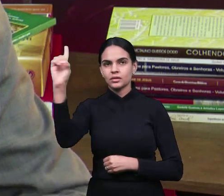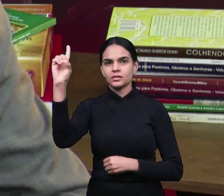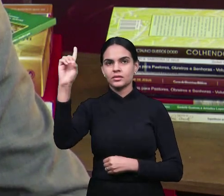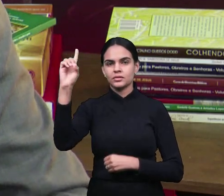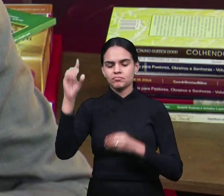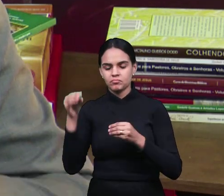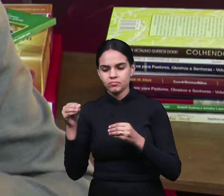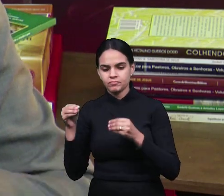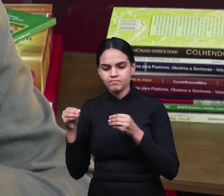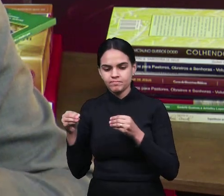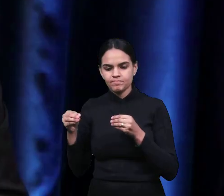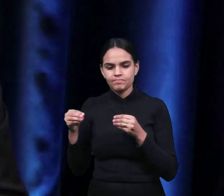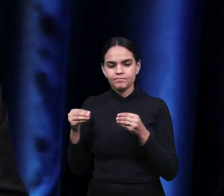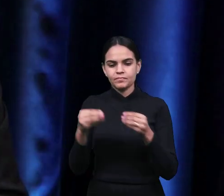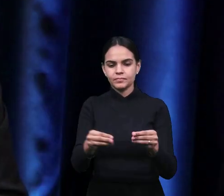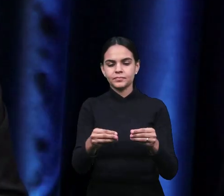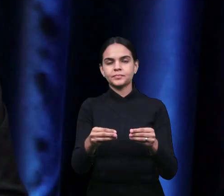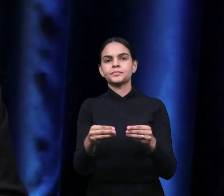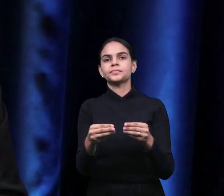Pentateuco, a lei,